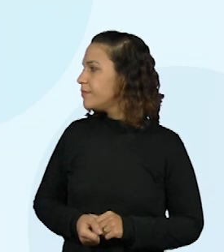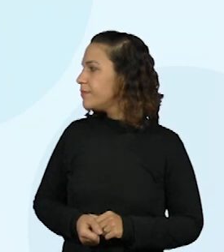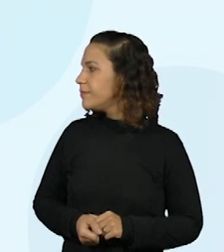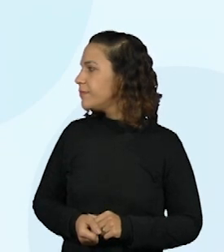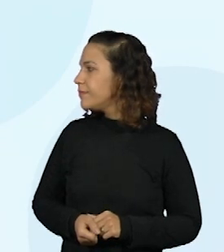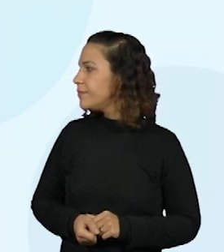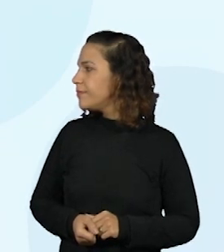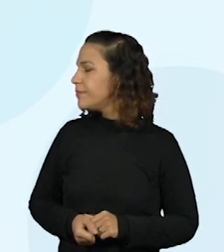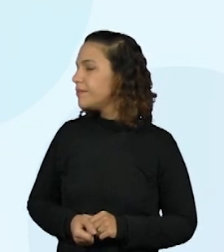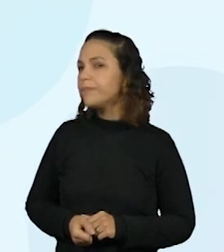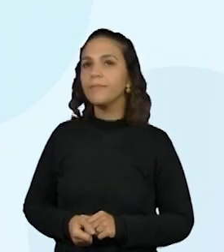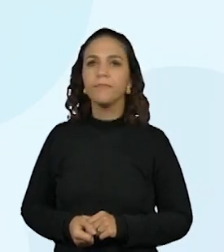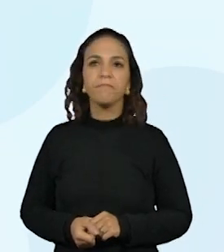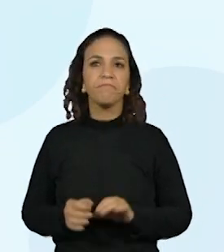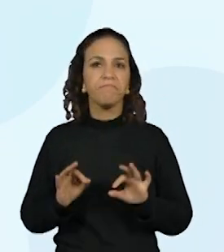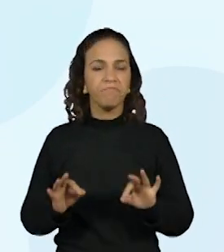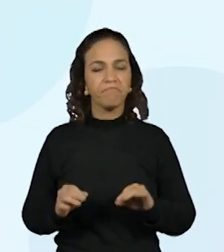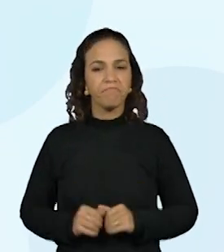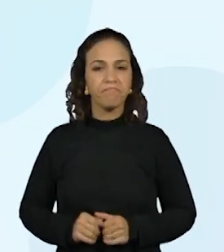Diálogo.